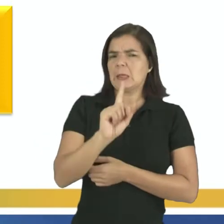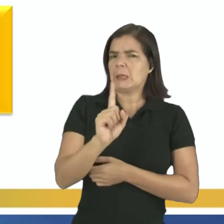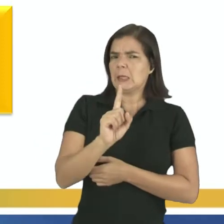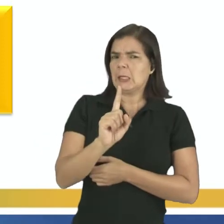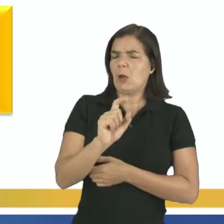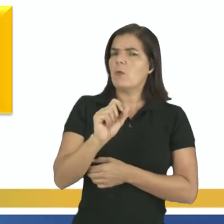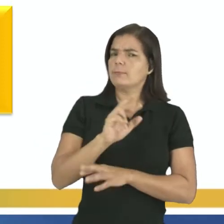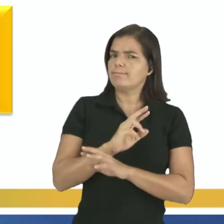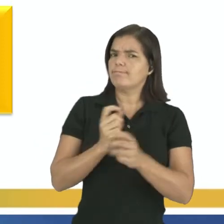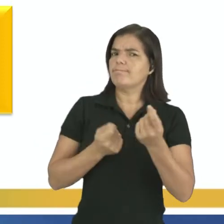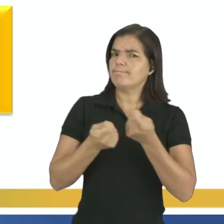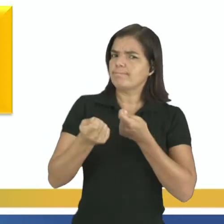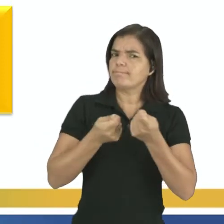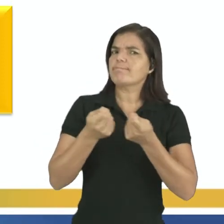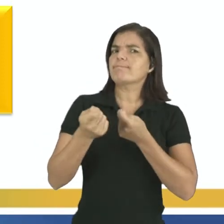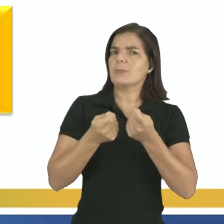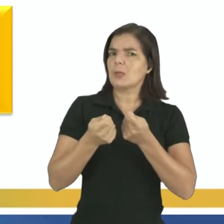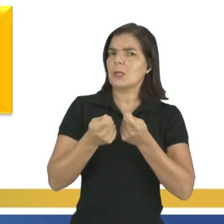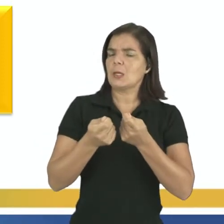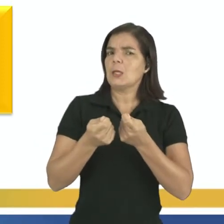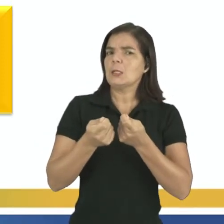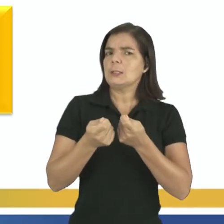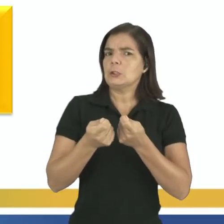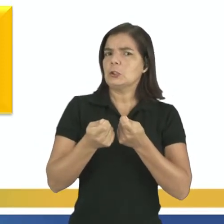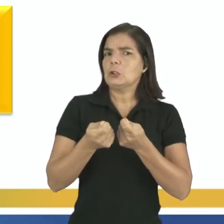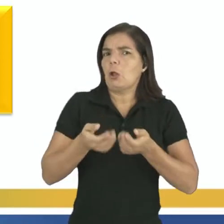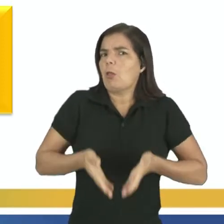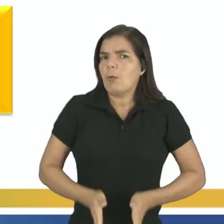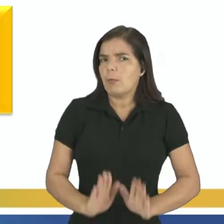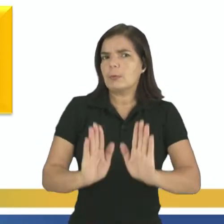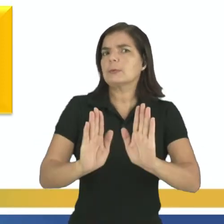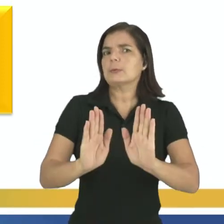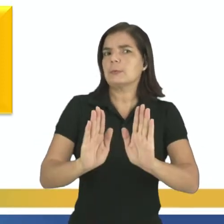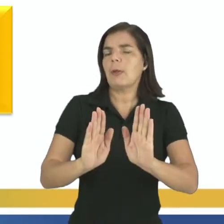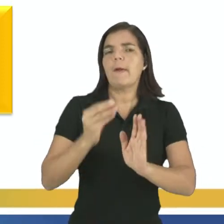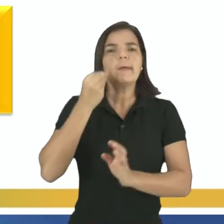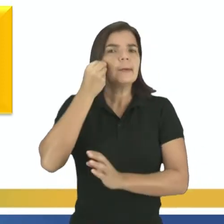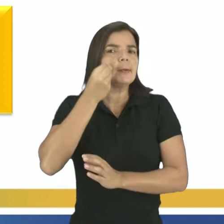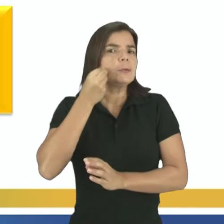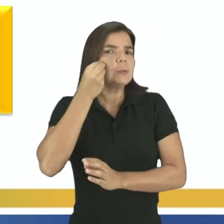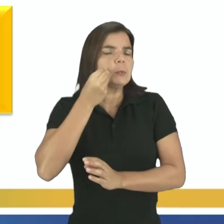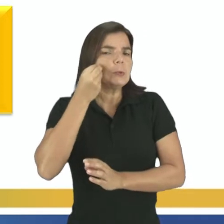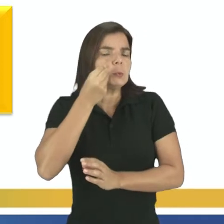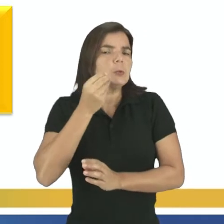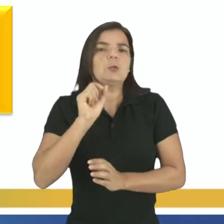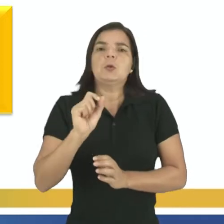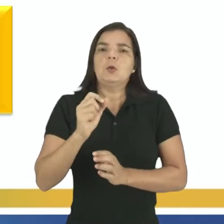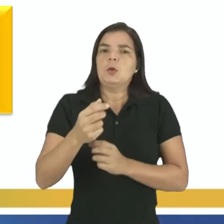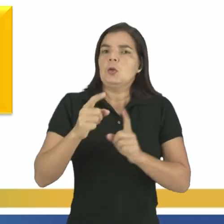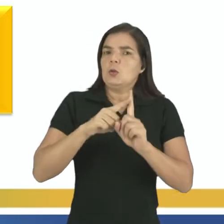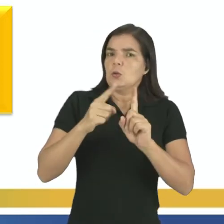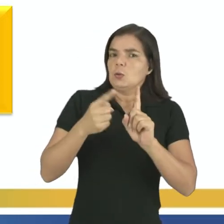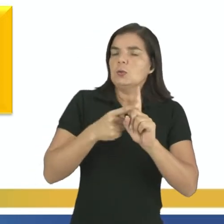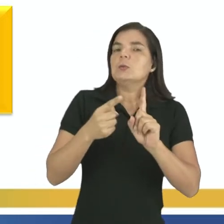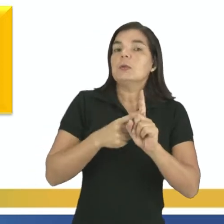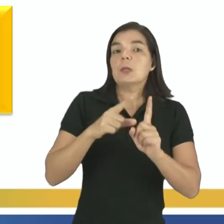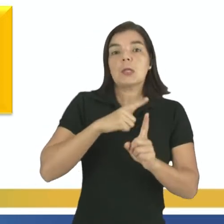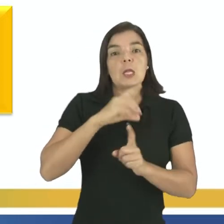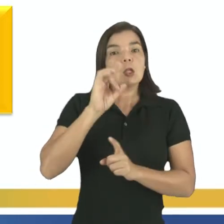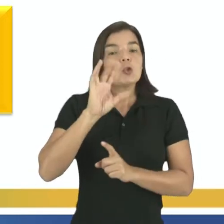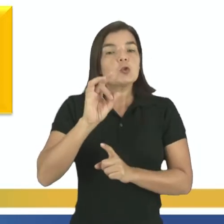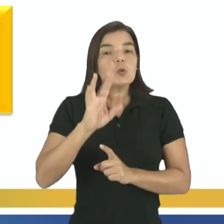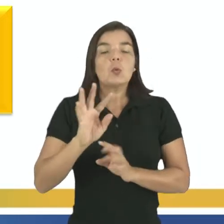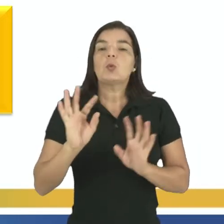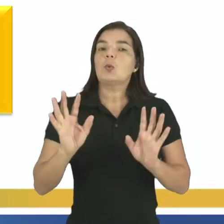vamos fazer o controle, não fazer o controle de natalidade, experimentar sucessivas gravidezes e ter sobre